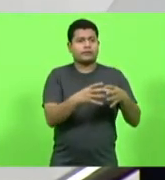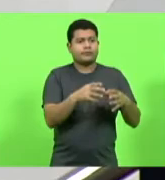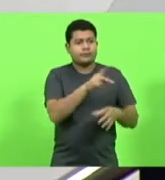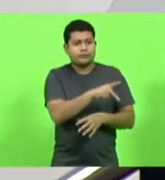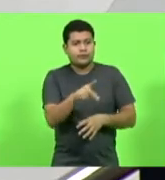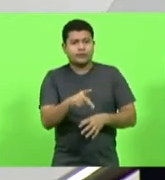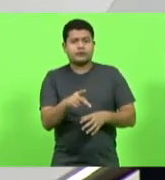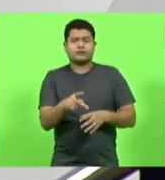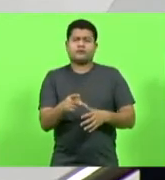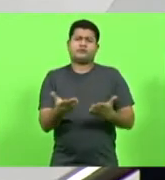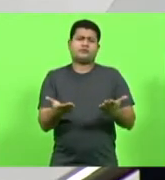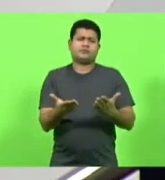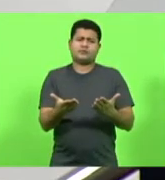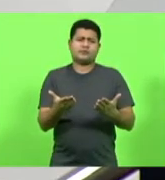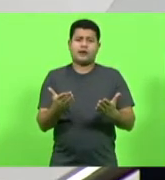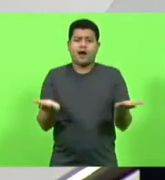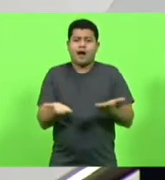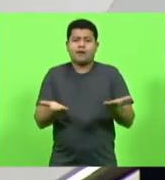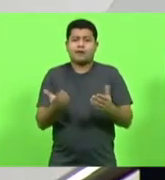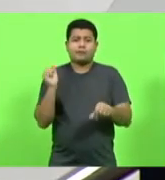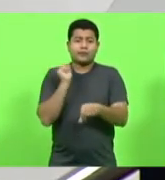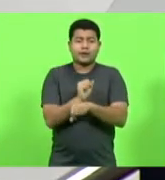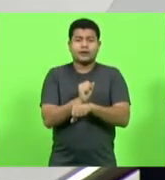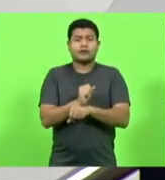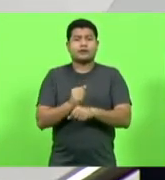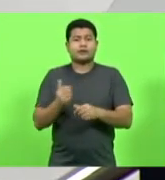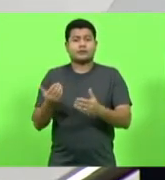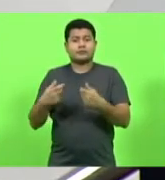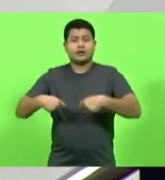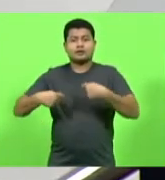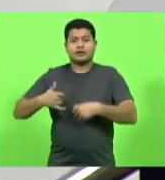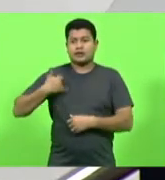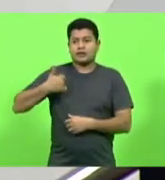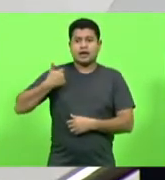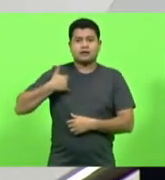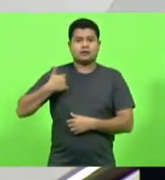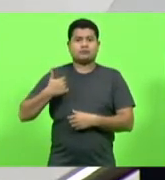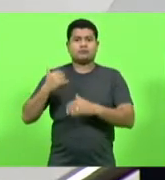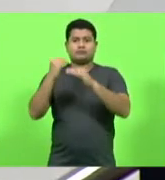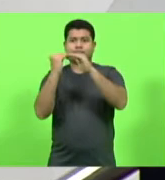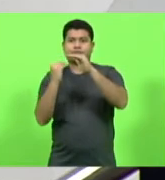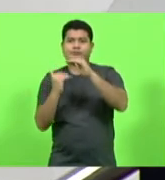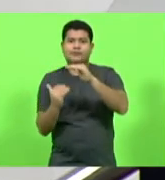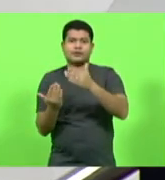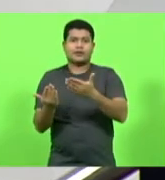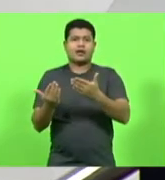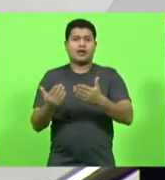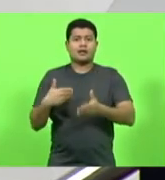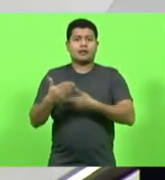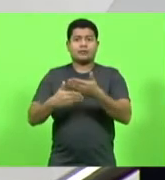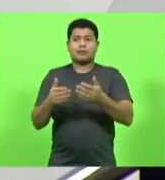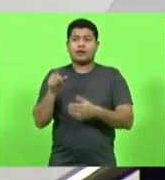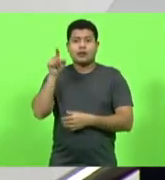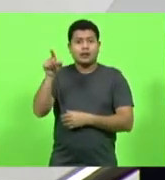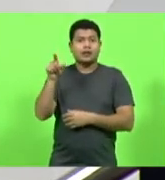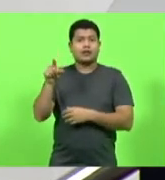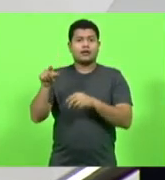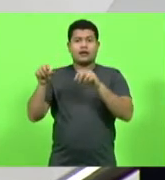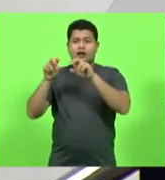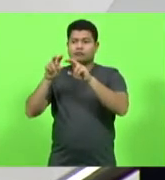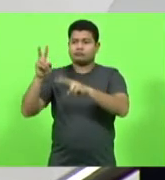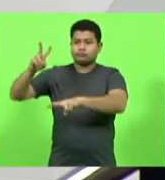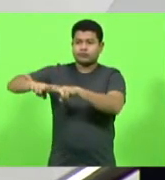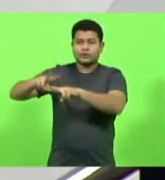etária e andar rápido com isso, que vai chegar em todo mundo. A faixa etária lá no presídio também, em qualquer